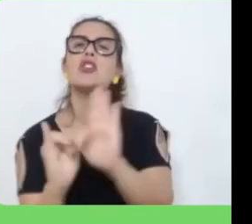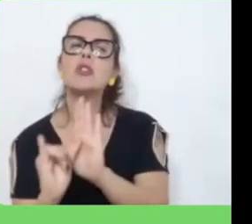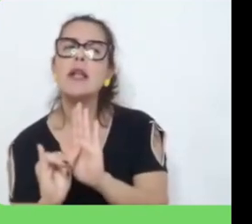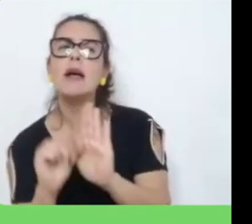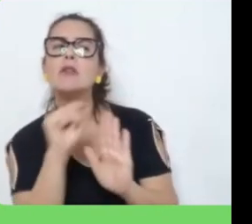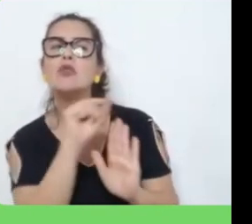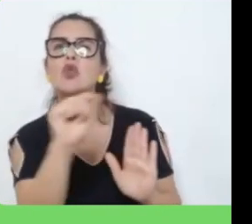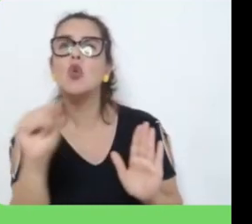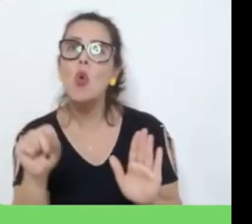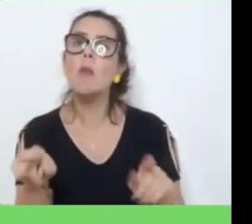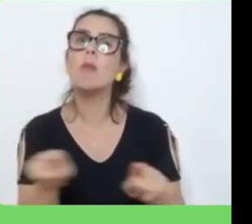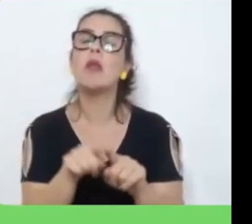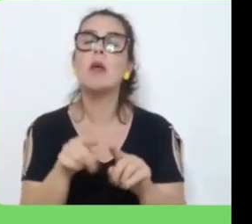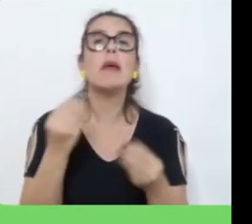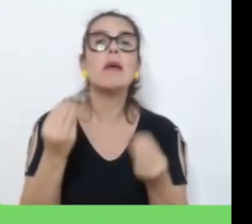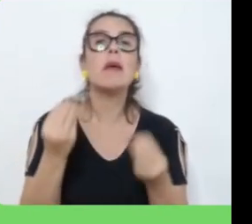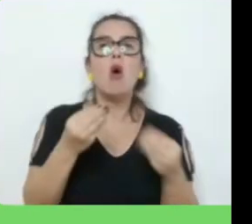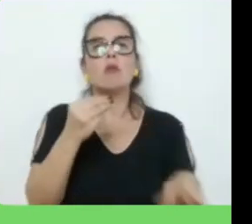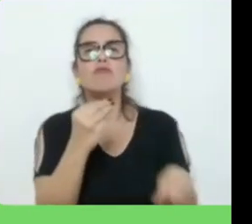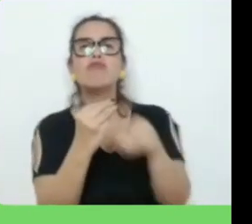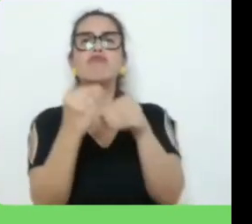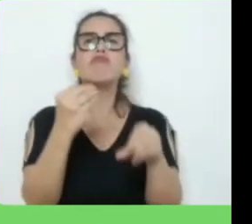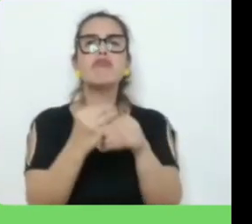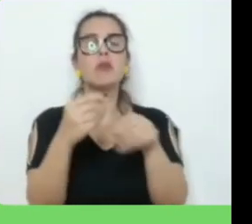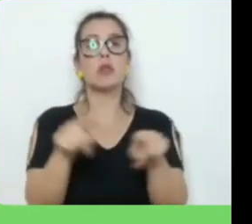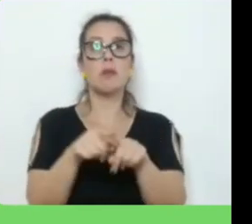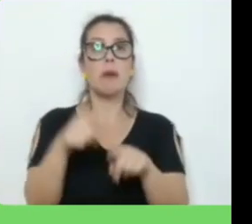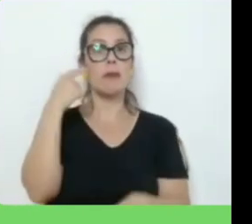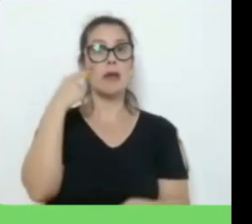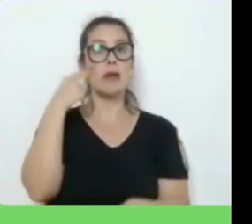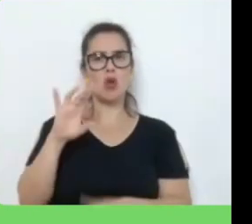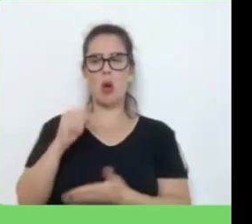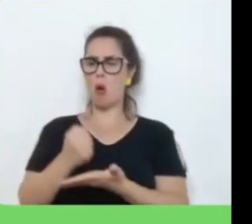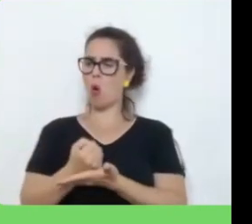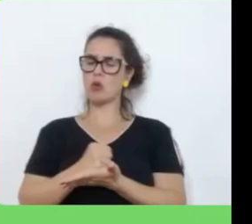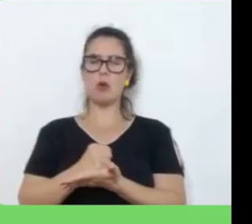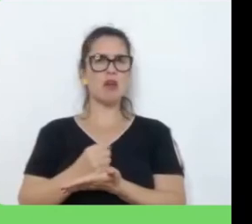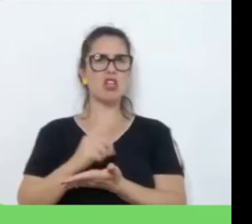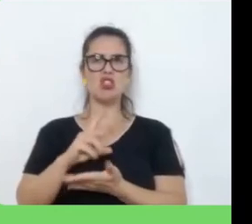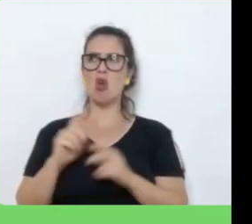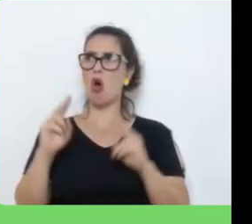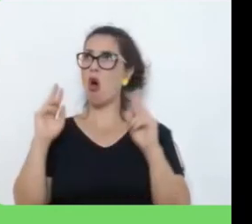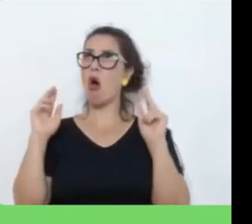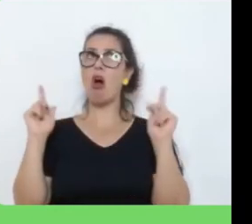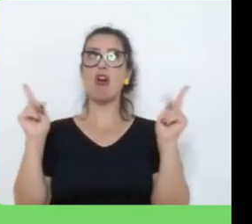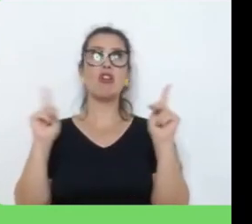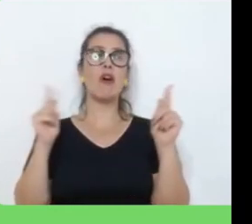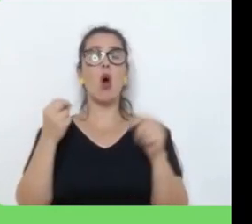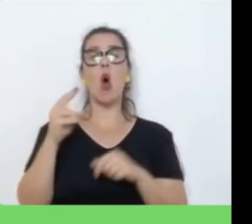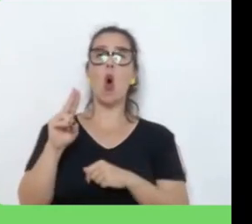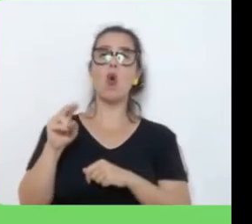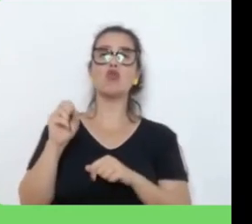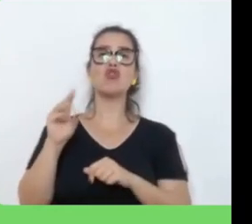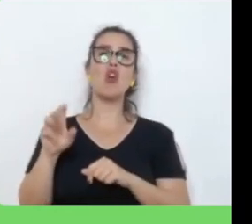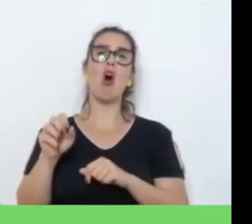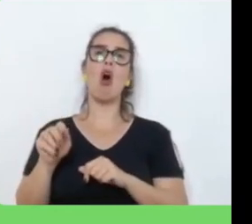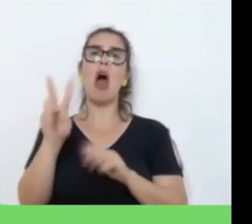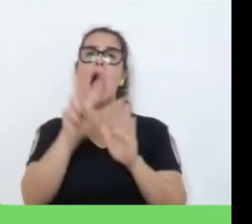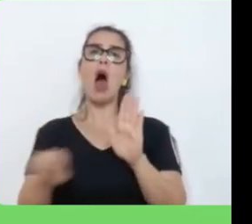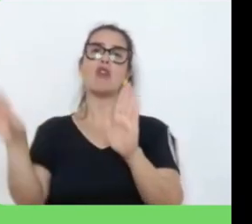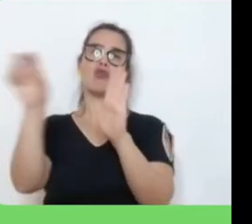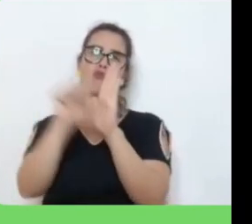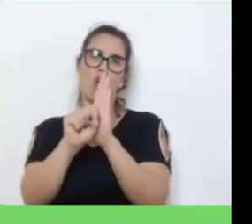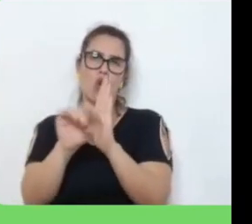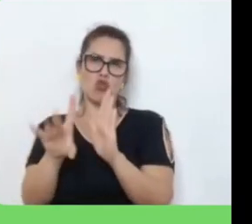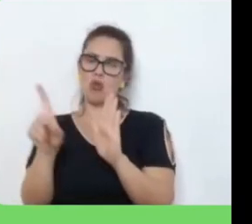correntes e pensar um pouco além dos Games serem só uma extensão do audiovisual não sei se a Érica discorda de mim mas tô